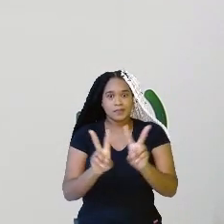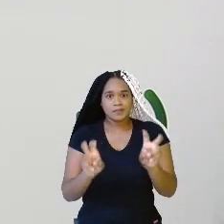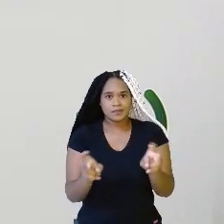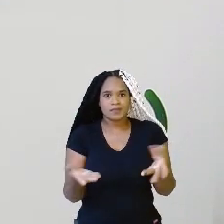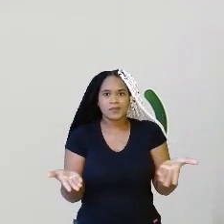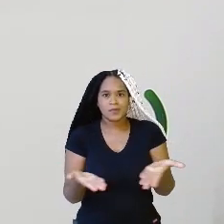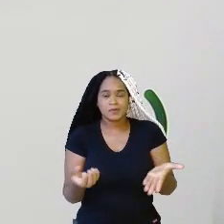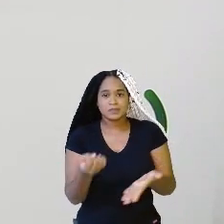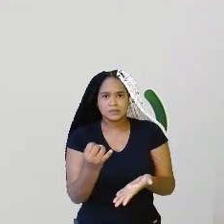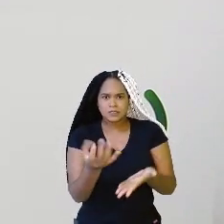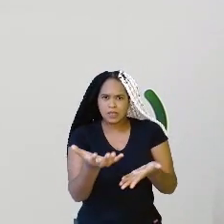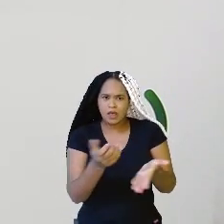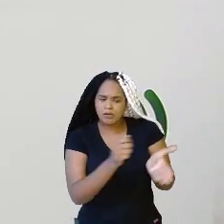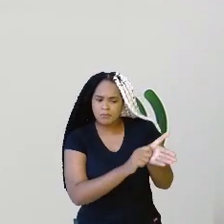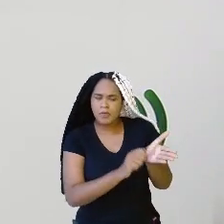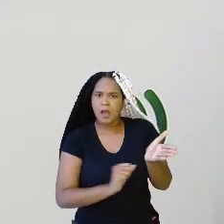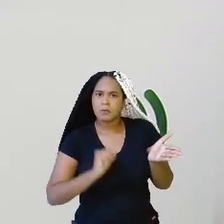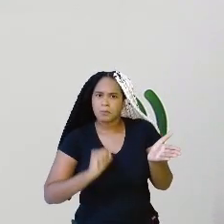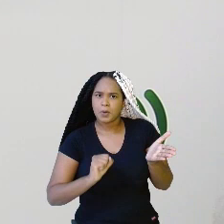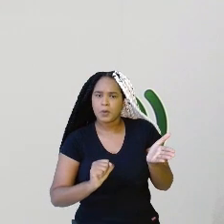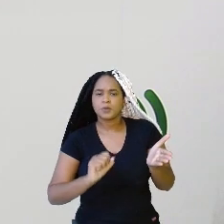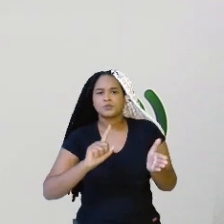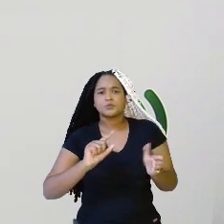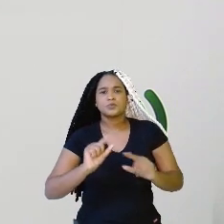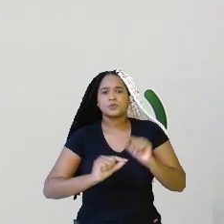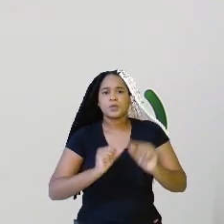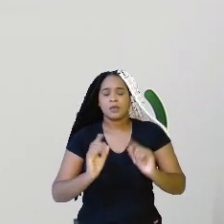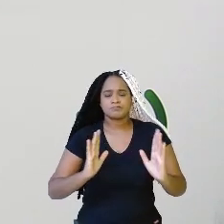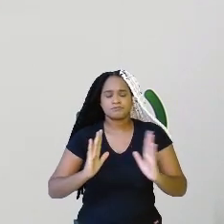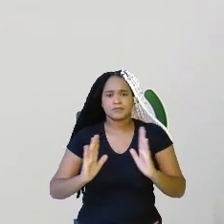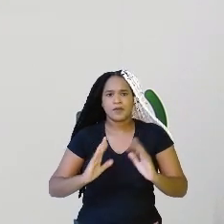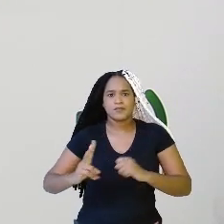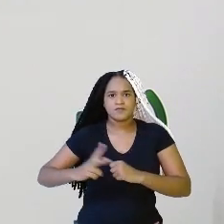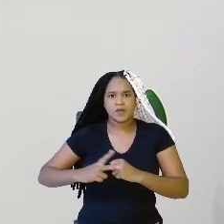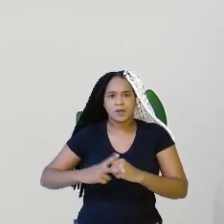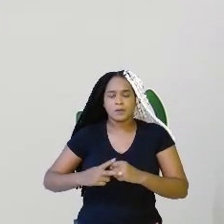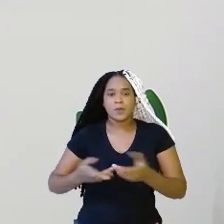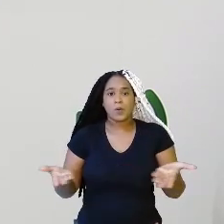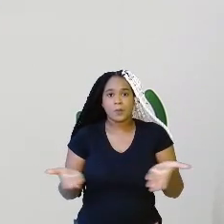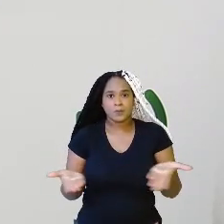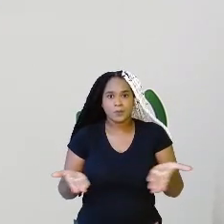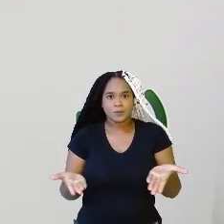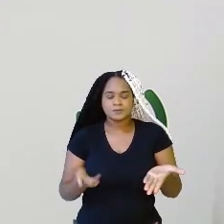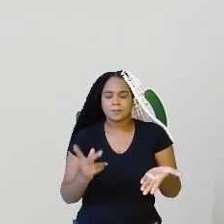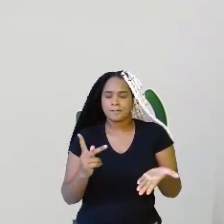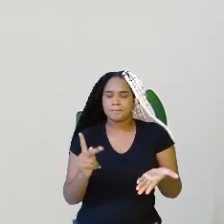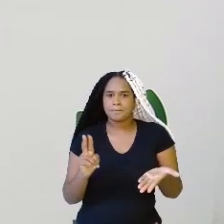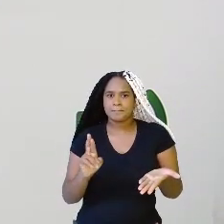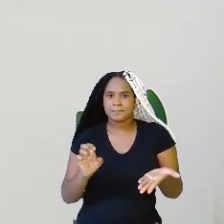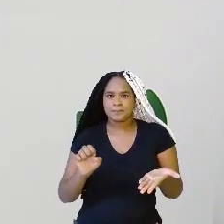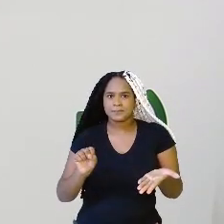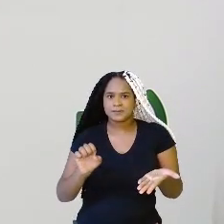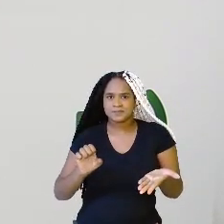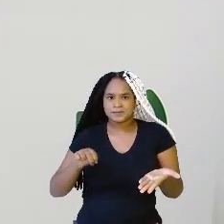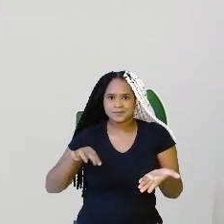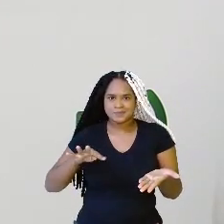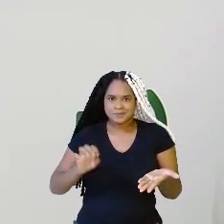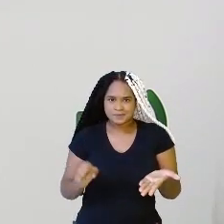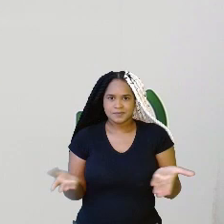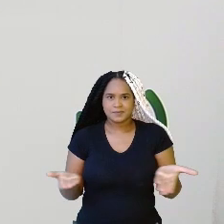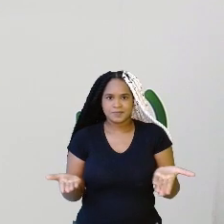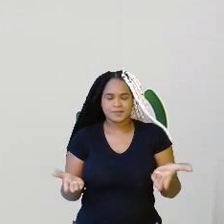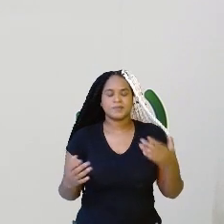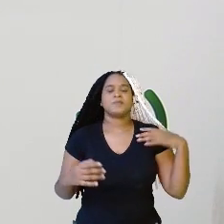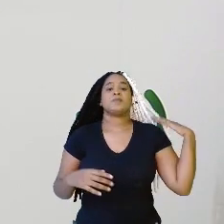se você quiser anotar, são os tempos verbais, em especial o tempo presente. Mas não se preocupe, que antes de